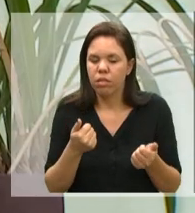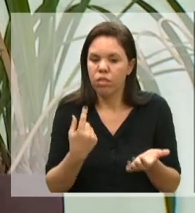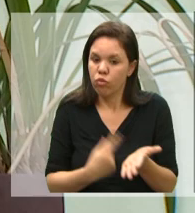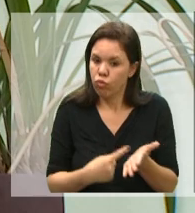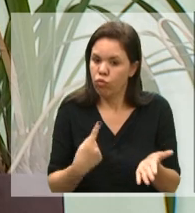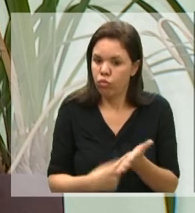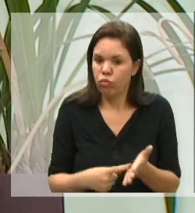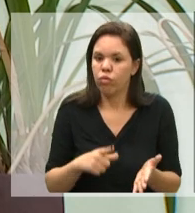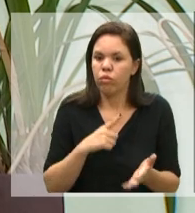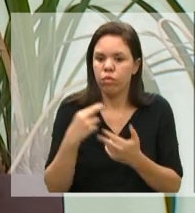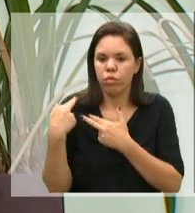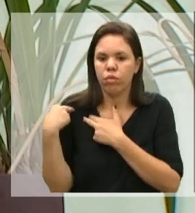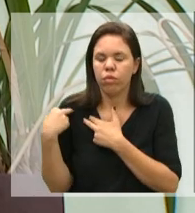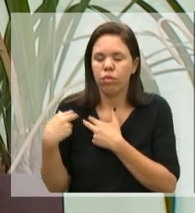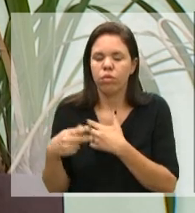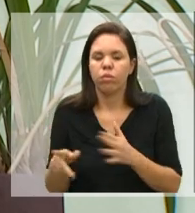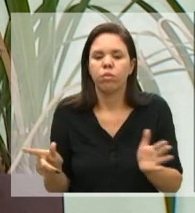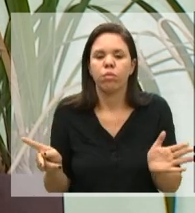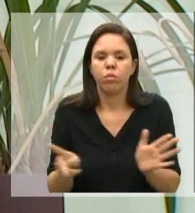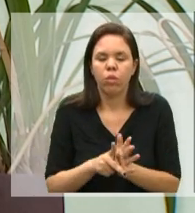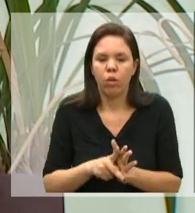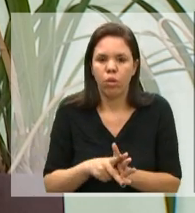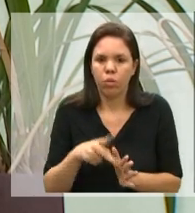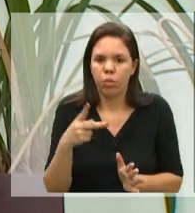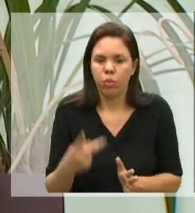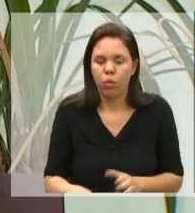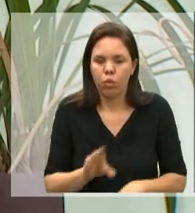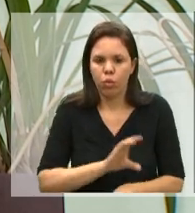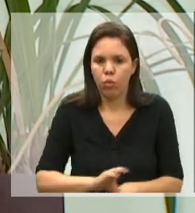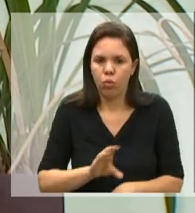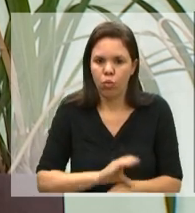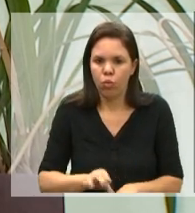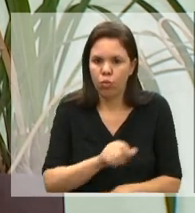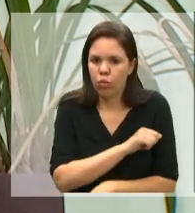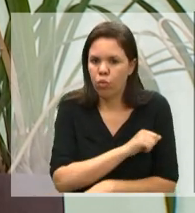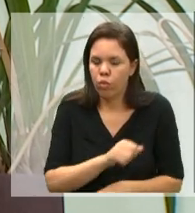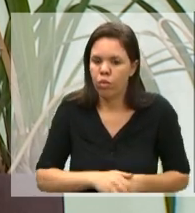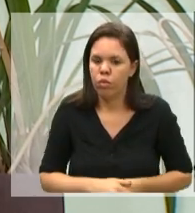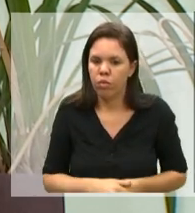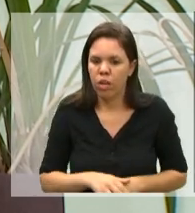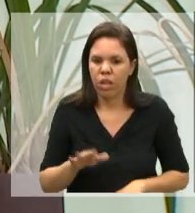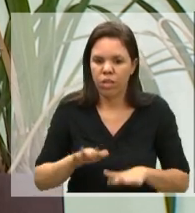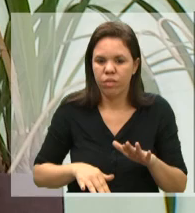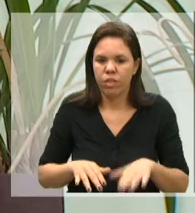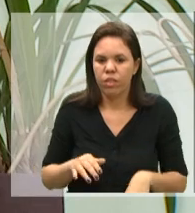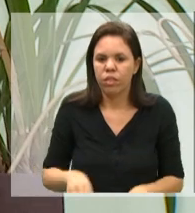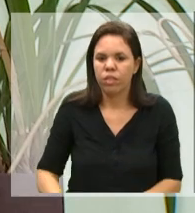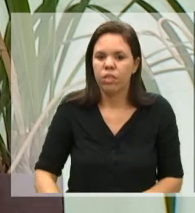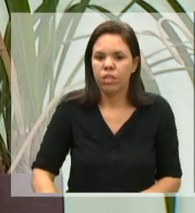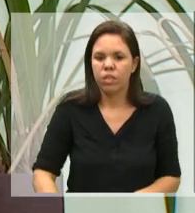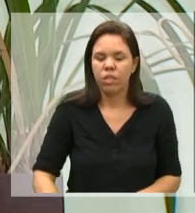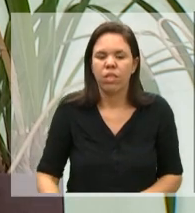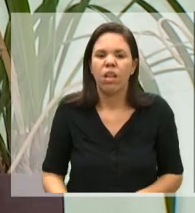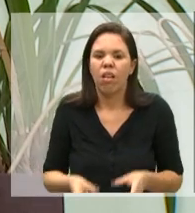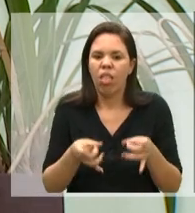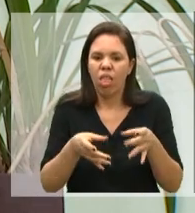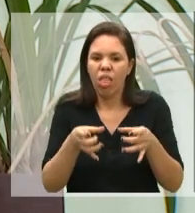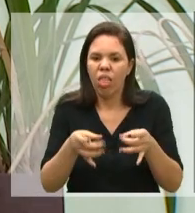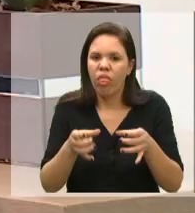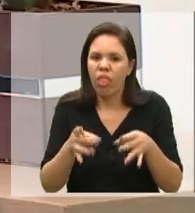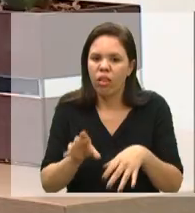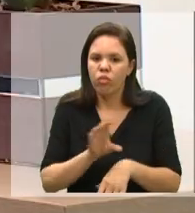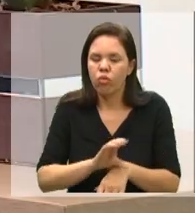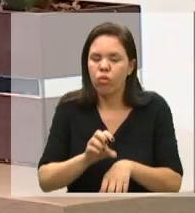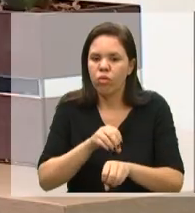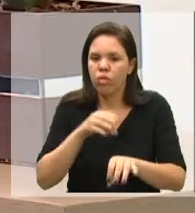comprometer, mas é o próprio curso do aluno, porque os índices de evasão na EAD são muito preocupantes. São muito